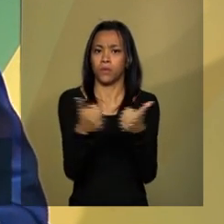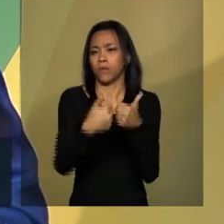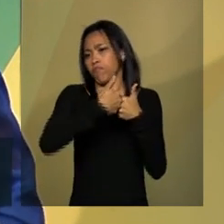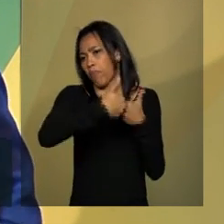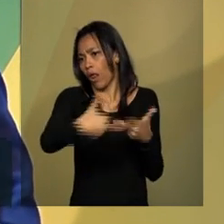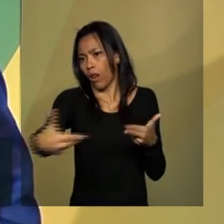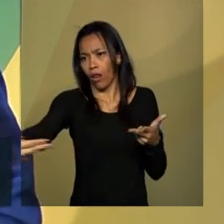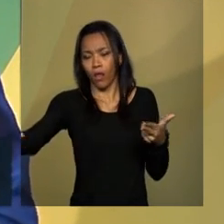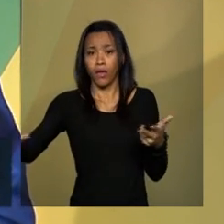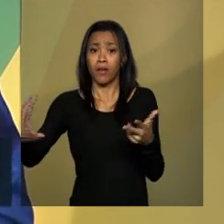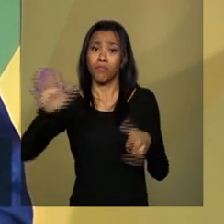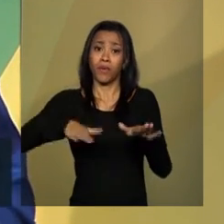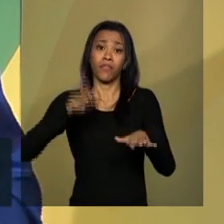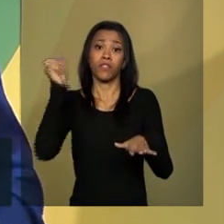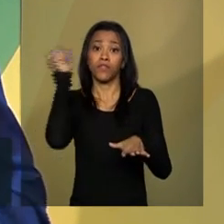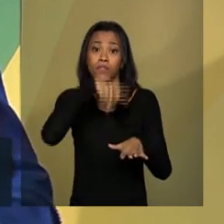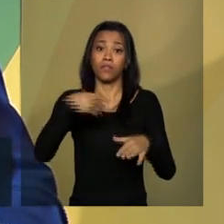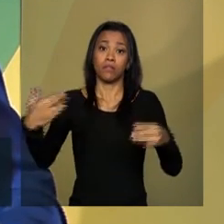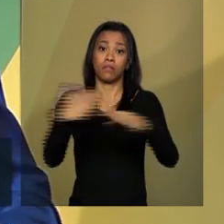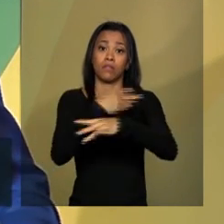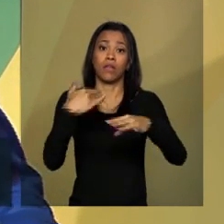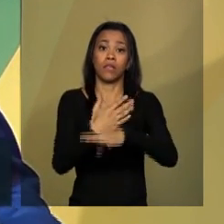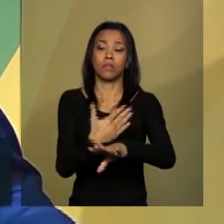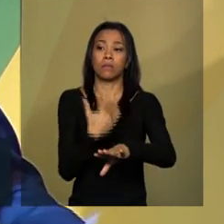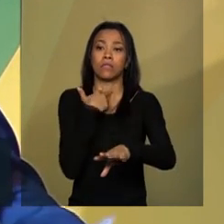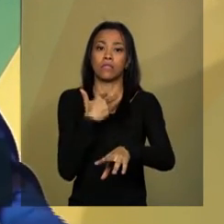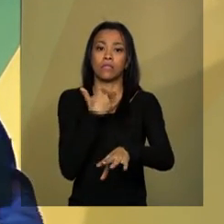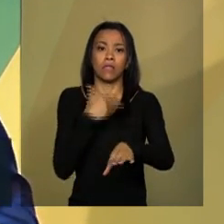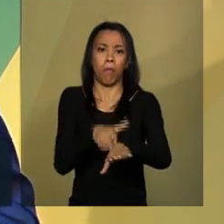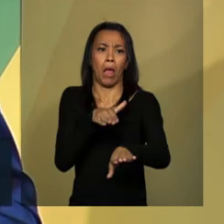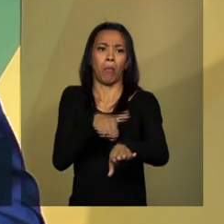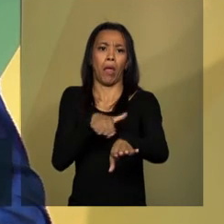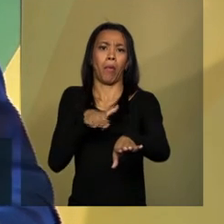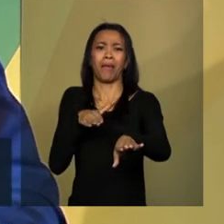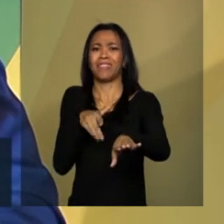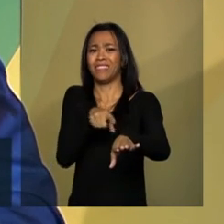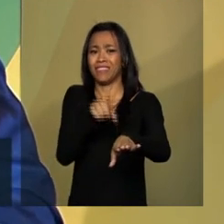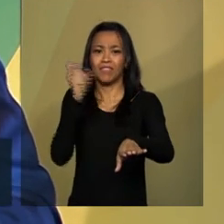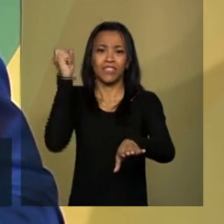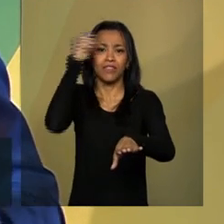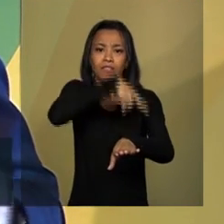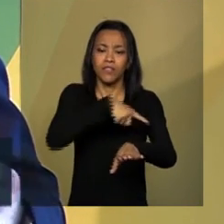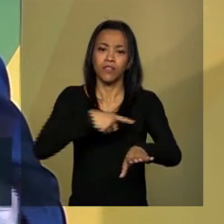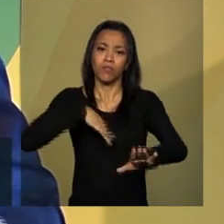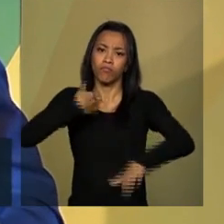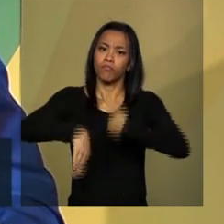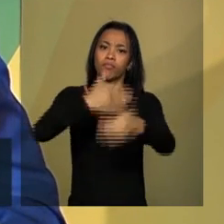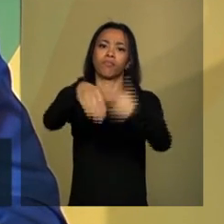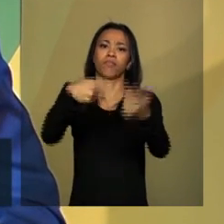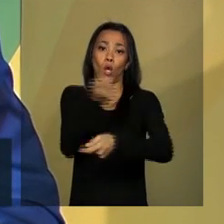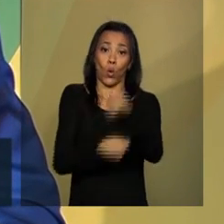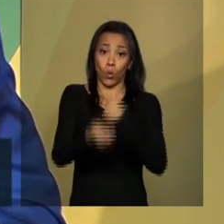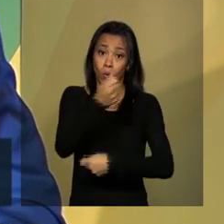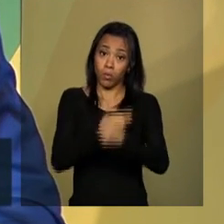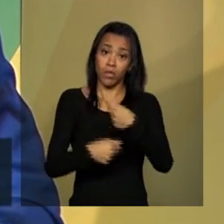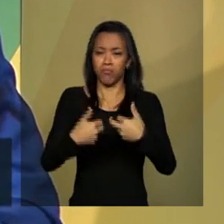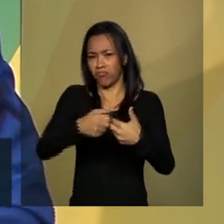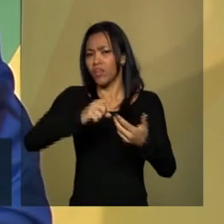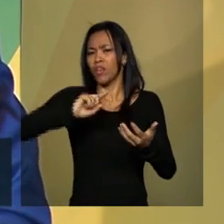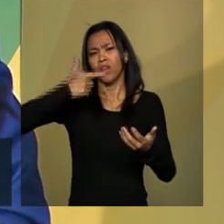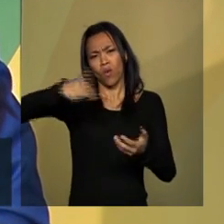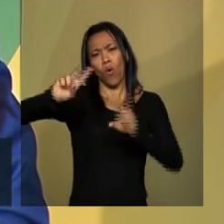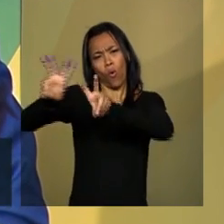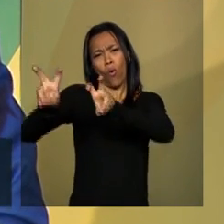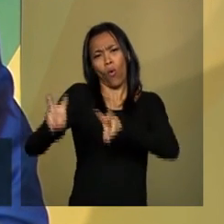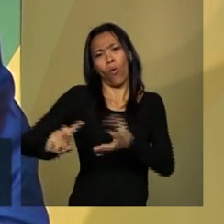estão impedindo o crescimento mais rápido da economia brasileira. A fim de realizar isso, nós lançamos essa nova fase